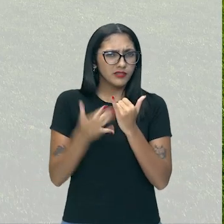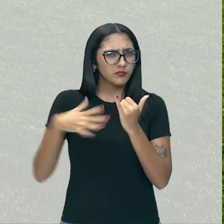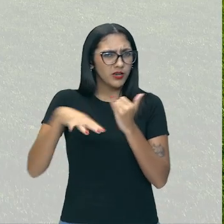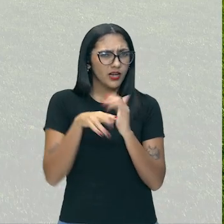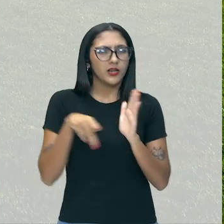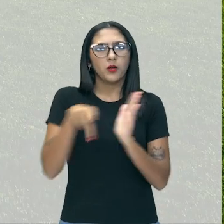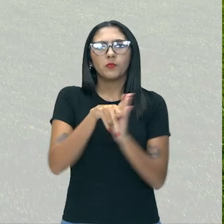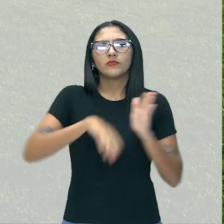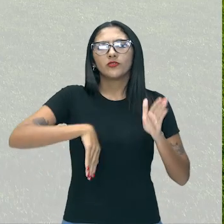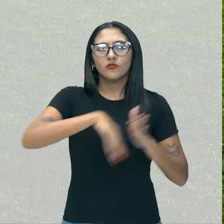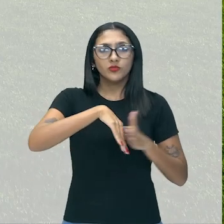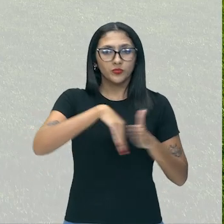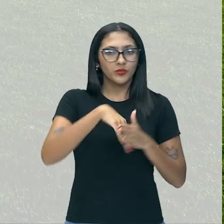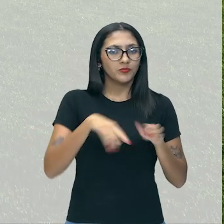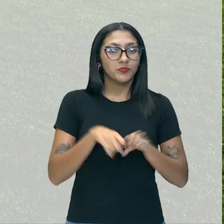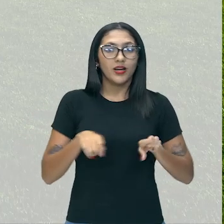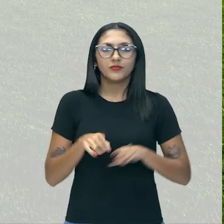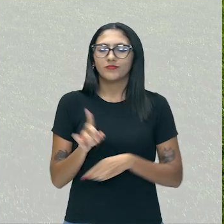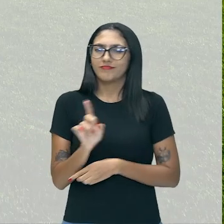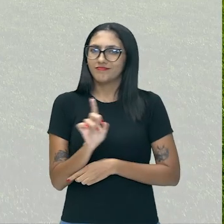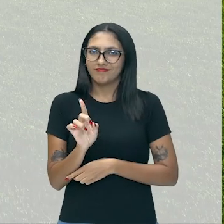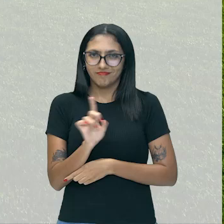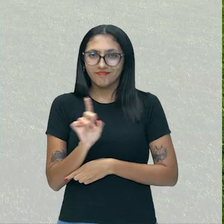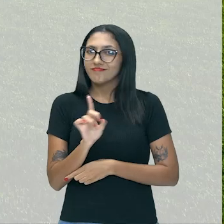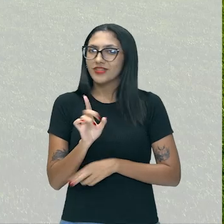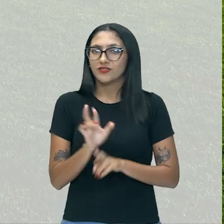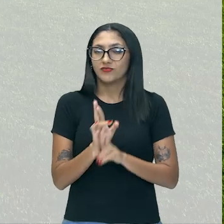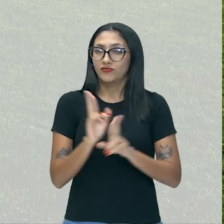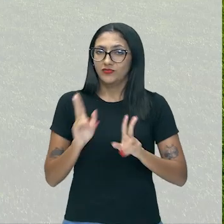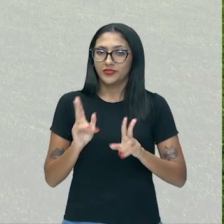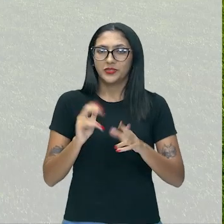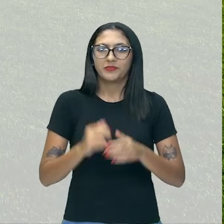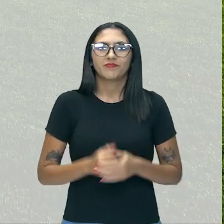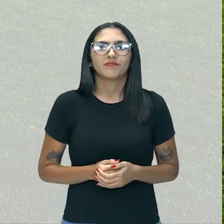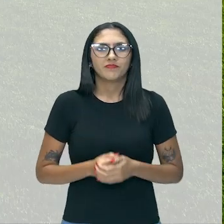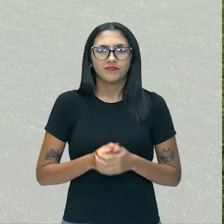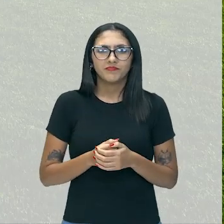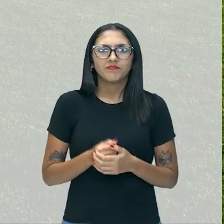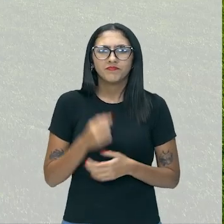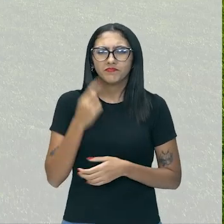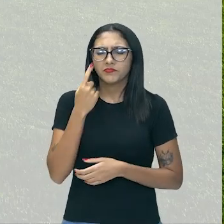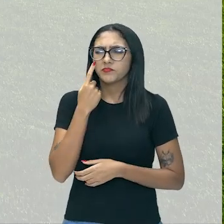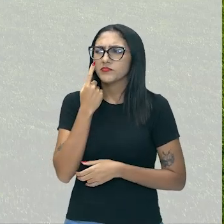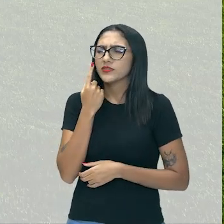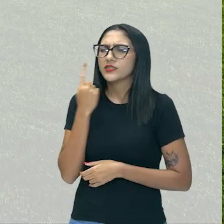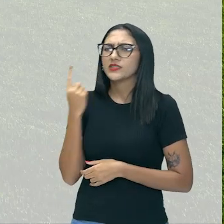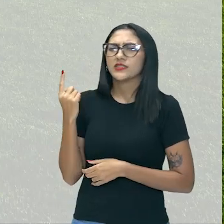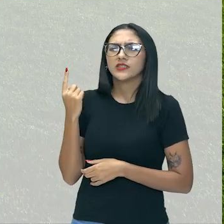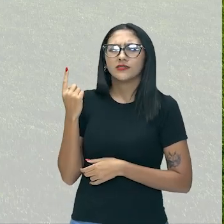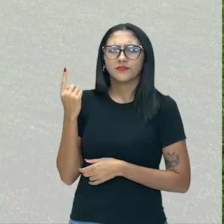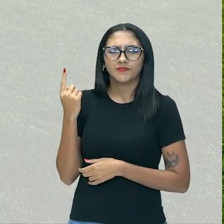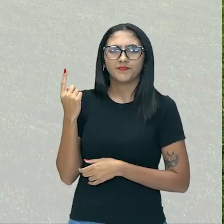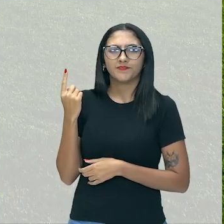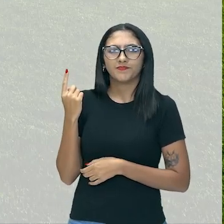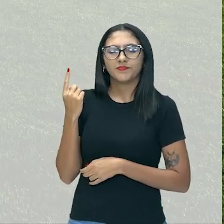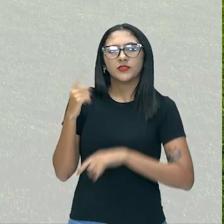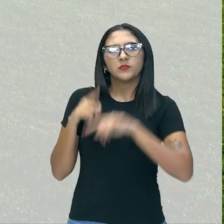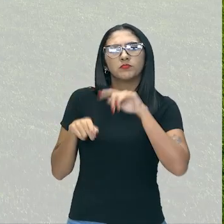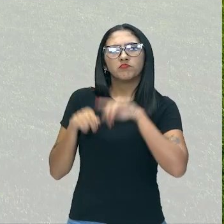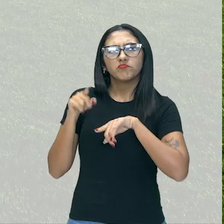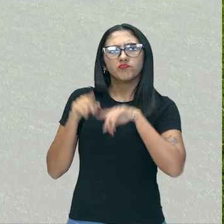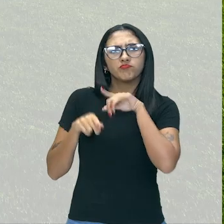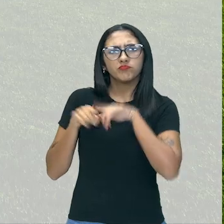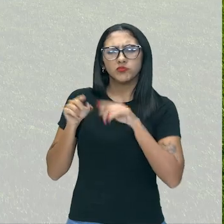futebol, mas não é um campo de futebol. Observem aqui, né, aqui nessa